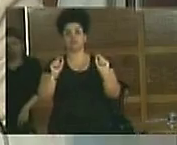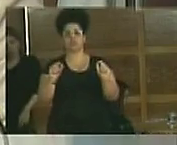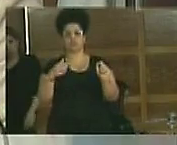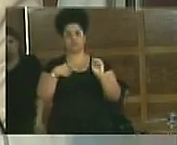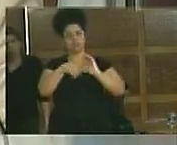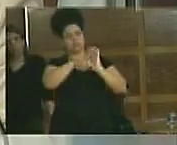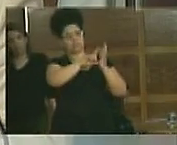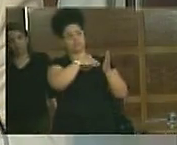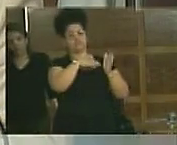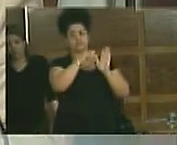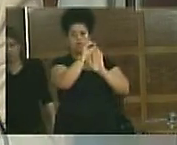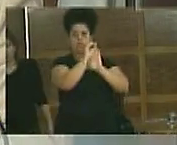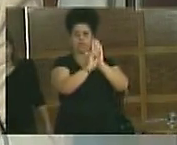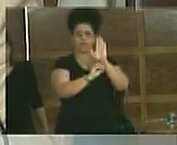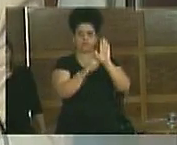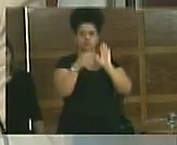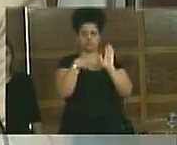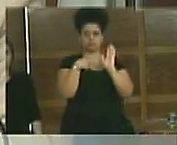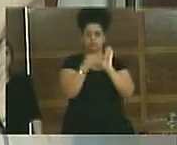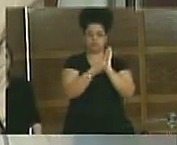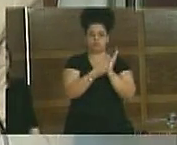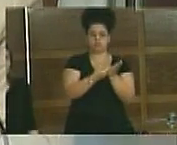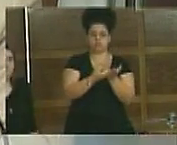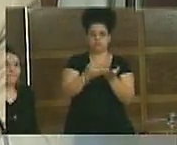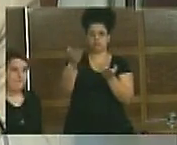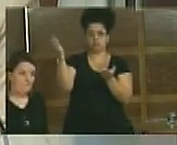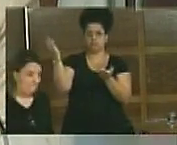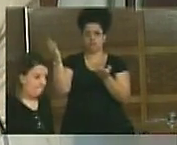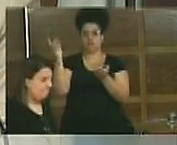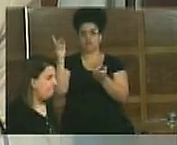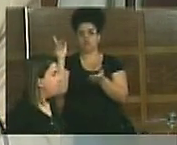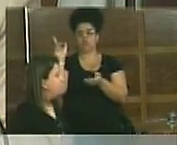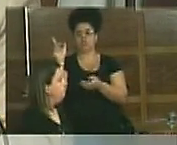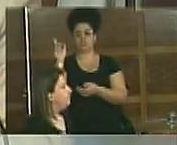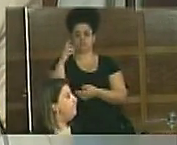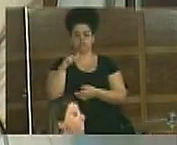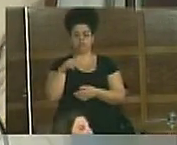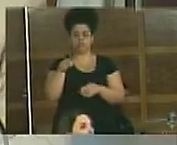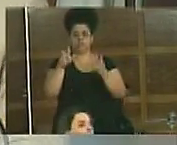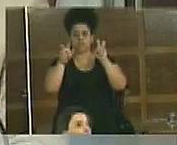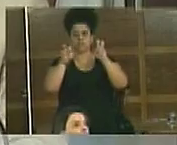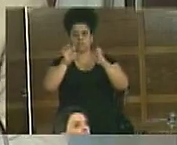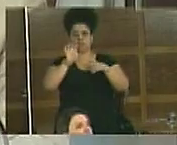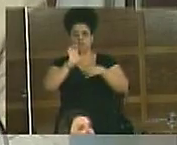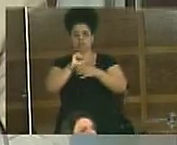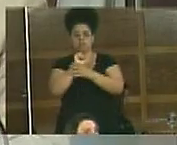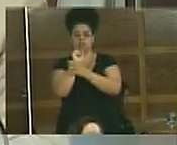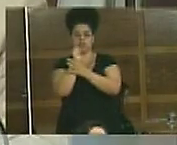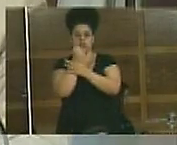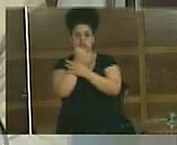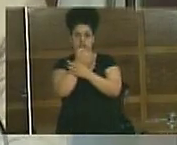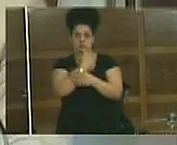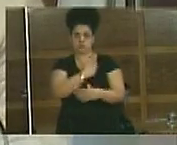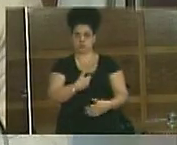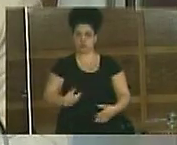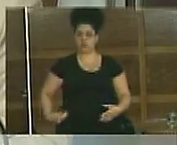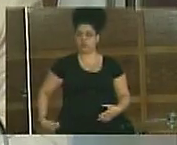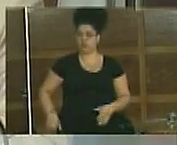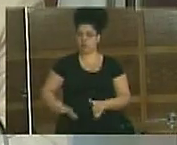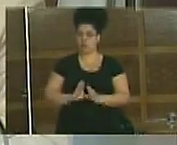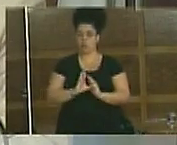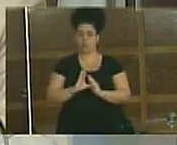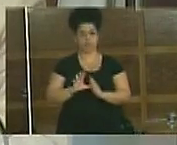agora, um requerimento para o seu governador, que agora ele tem menos uma coisa para fazer, que é a questão da segurança, que o governo federal tomou